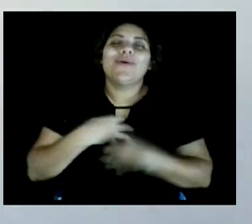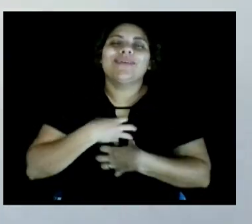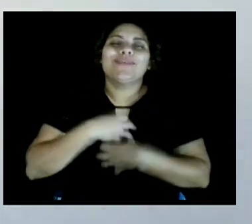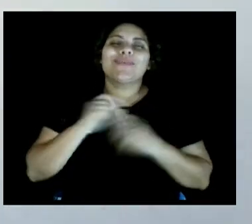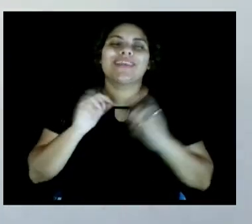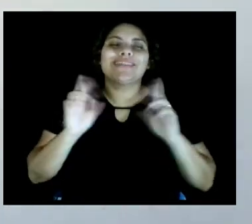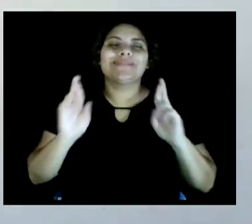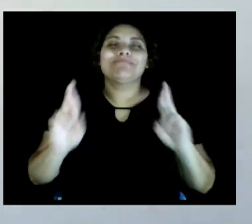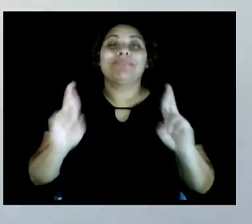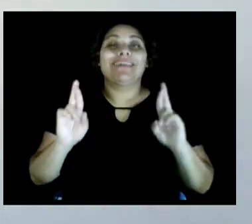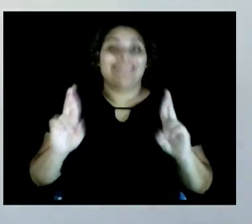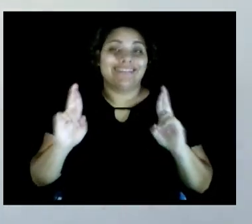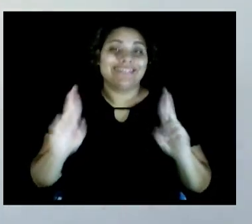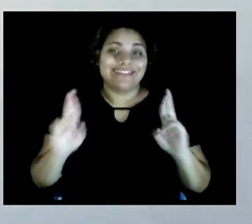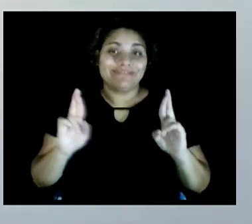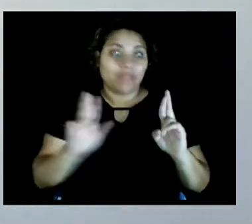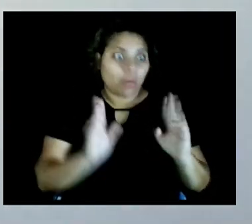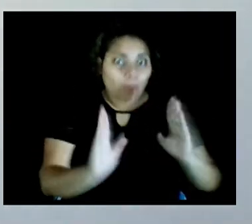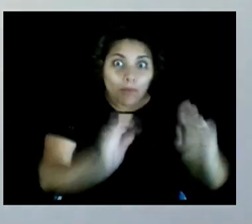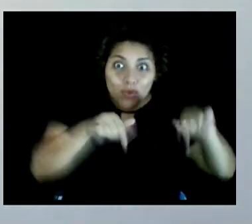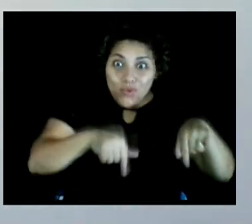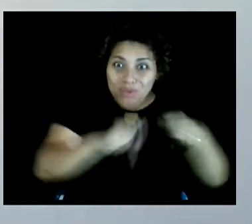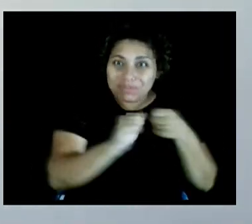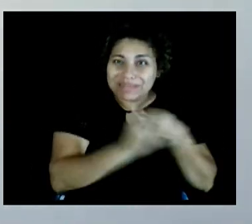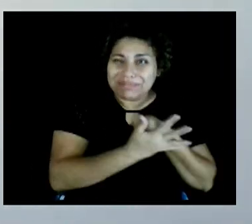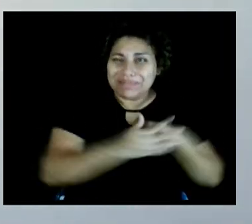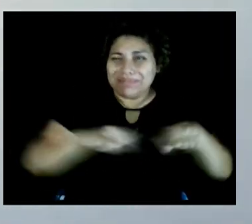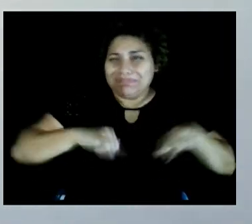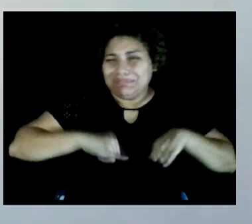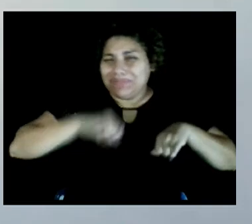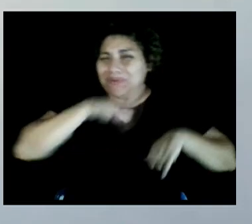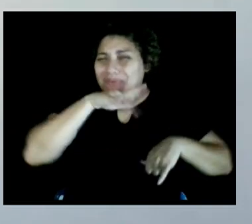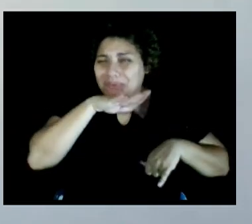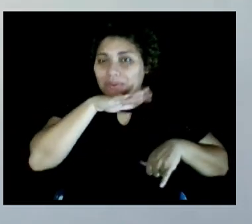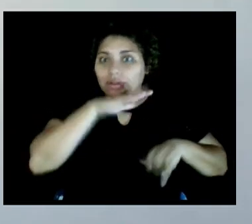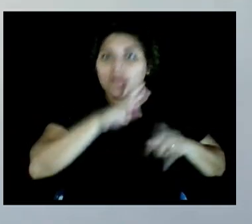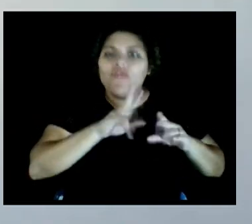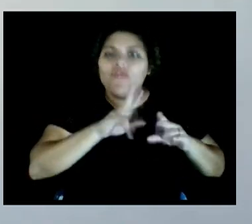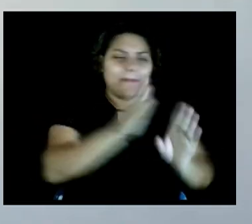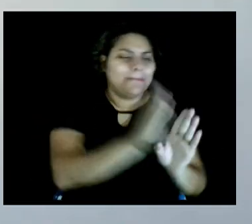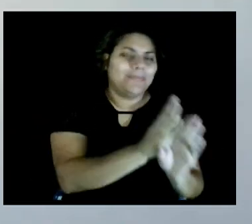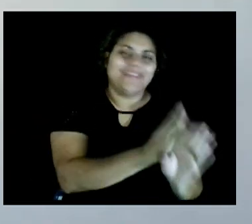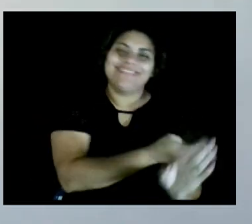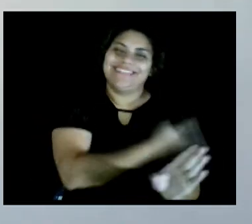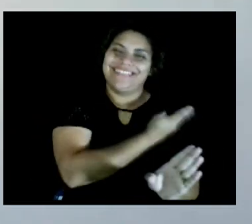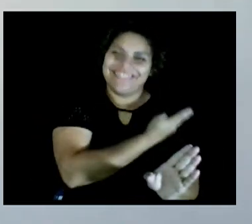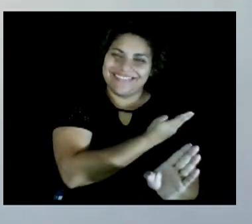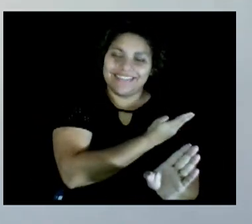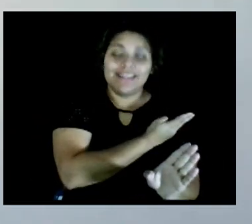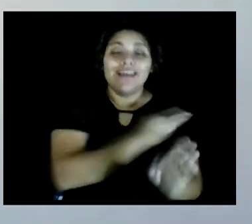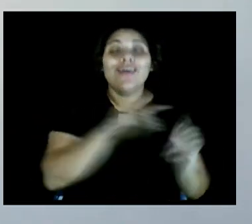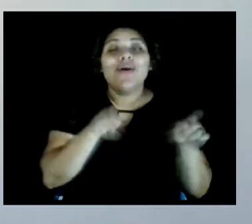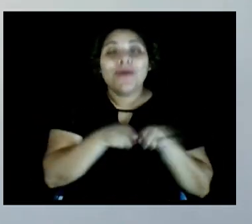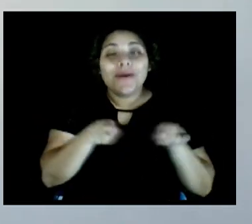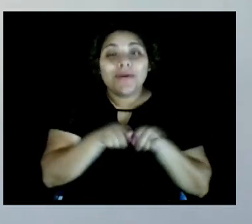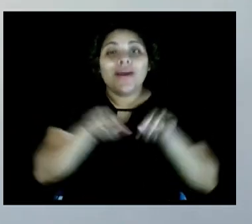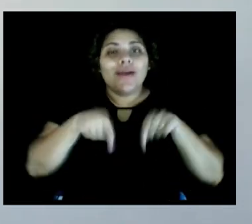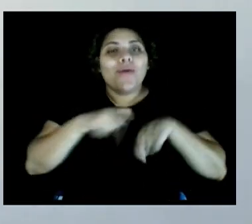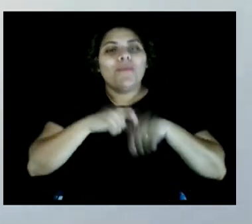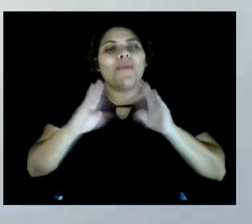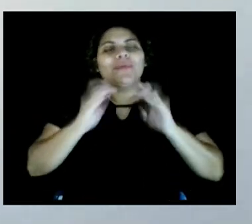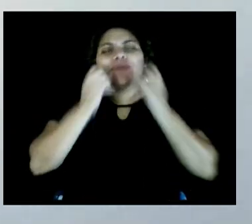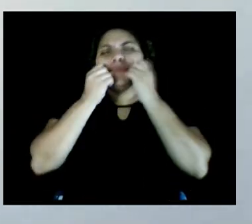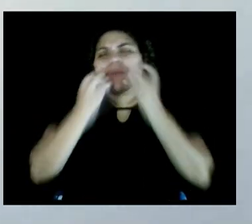momento desconfortável passasse, né, mas ela traz, como a Raquel falou, um momento de fuga, mas um momento bom, que trazia